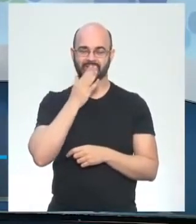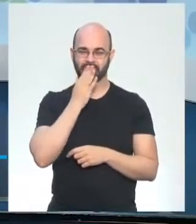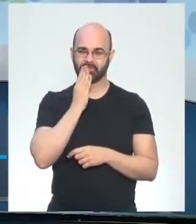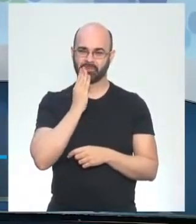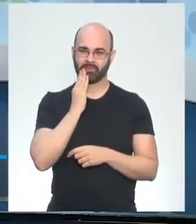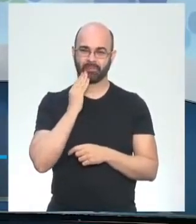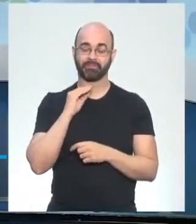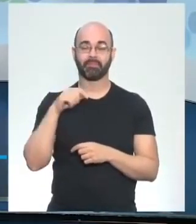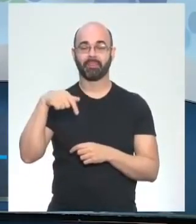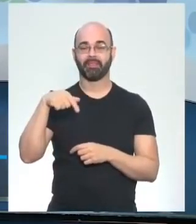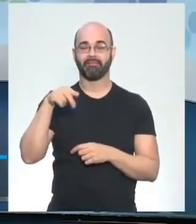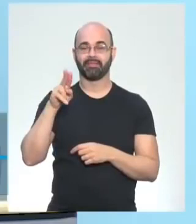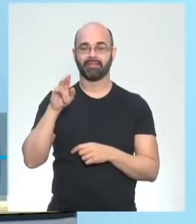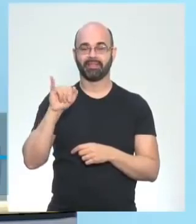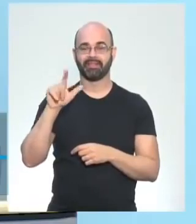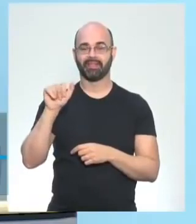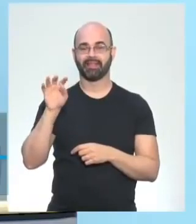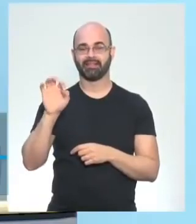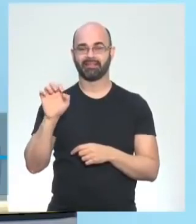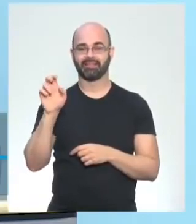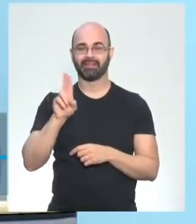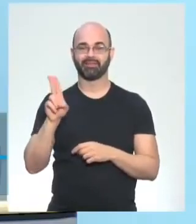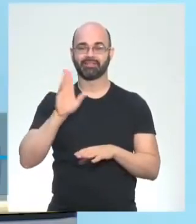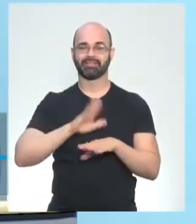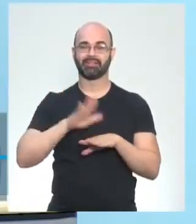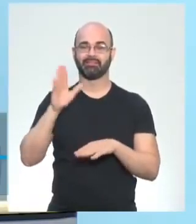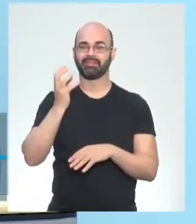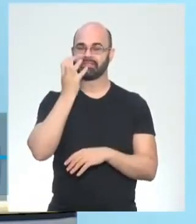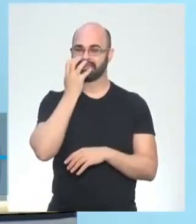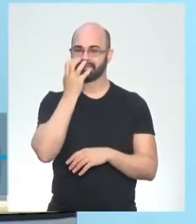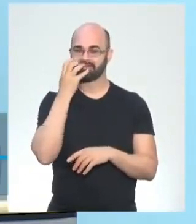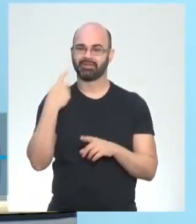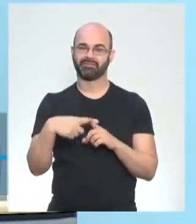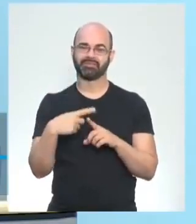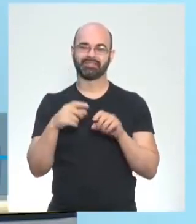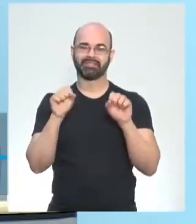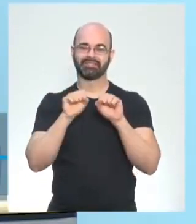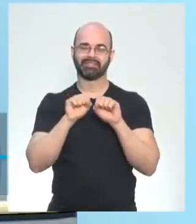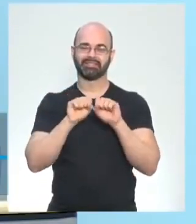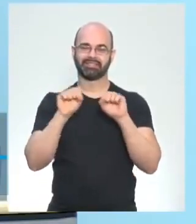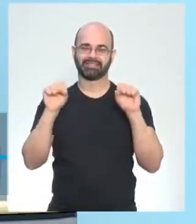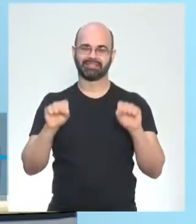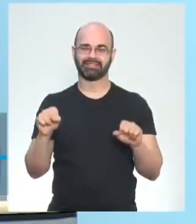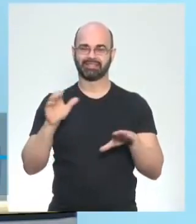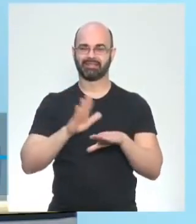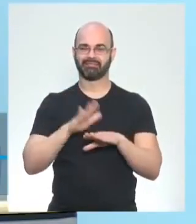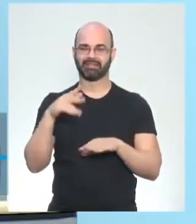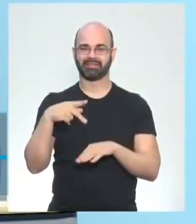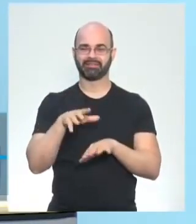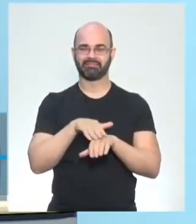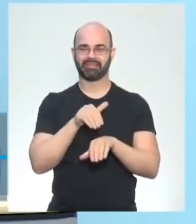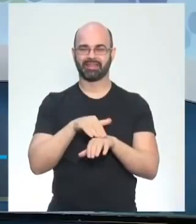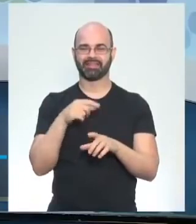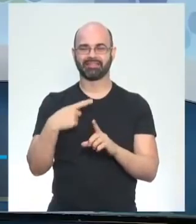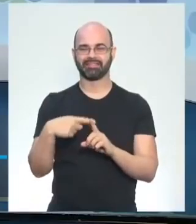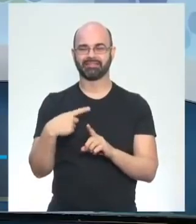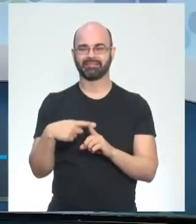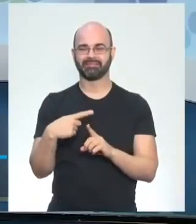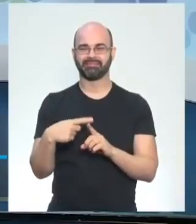que quilate é a medida mais utilizada pelos cães. É o Sistema Internacional dos Pets. Gente, É. isso é bom, né? É. Olha